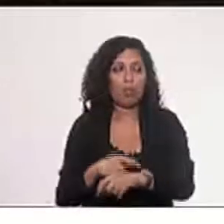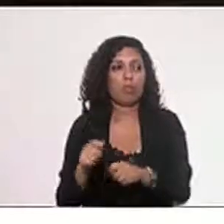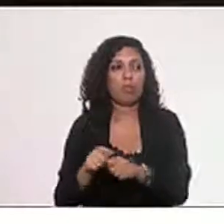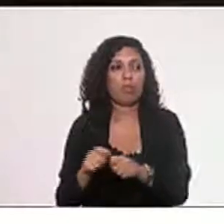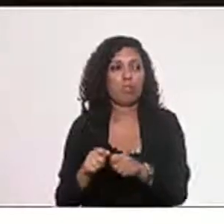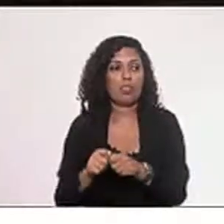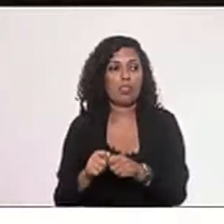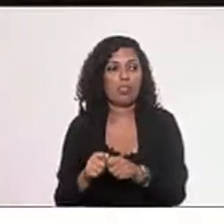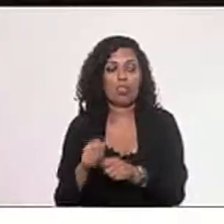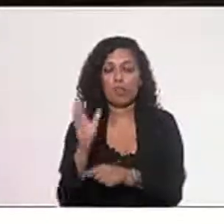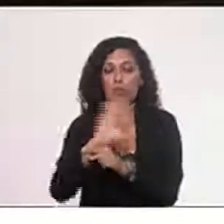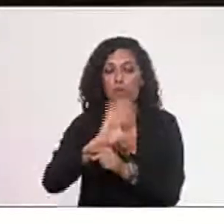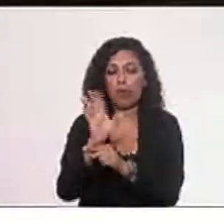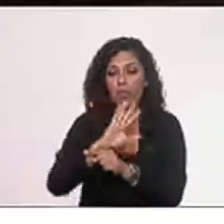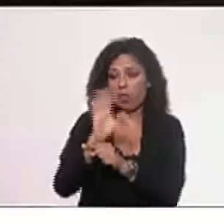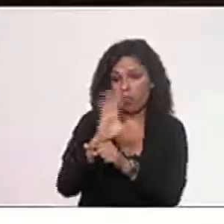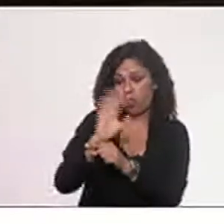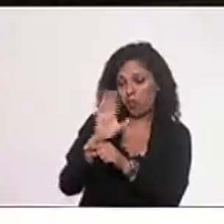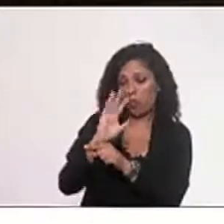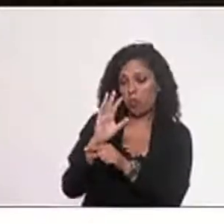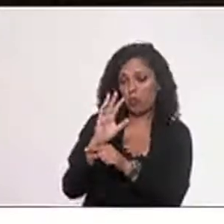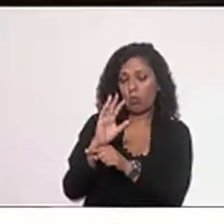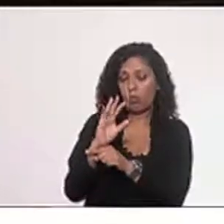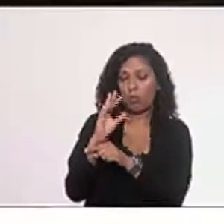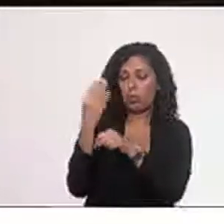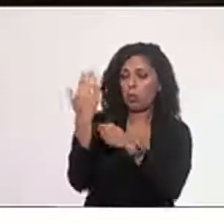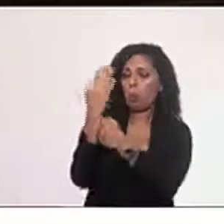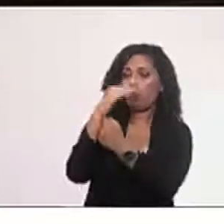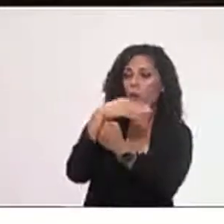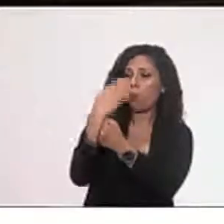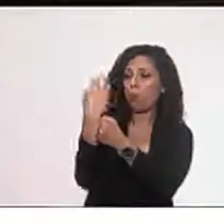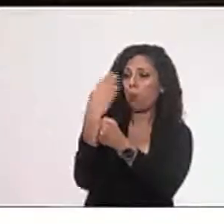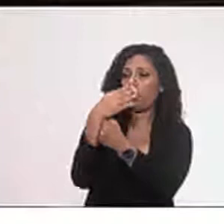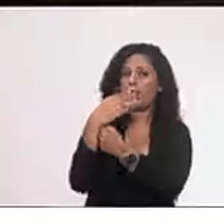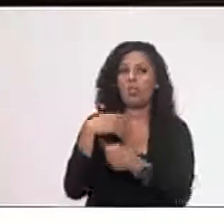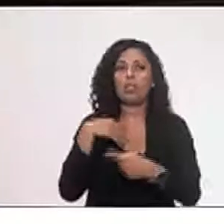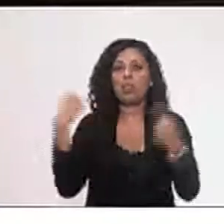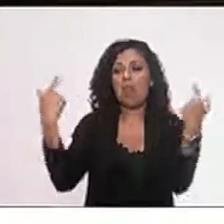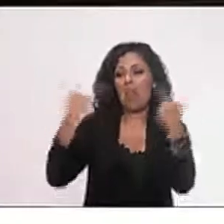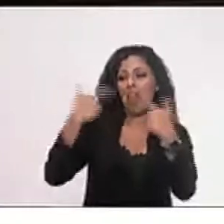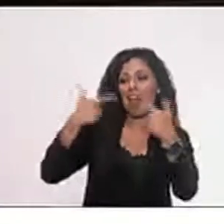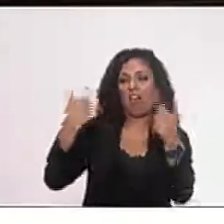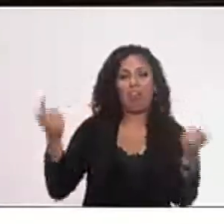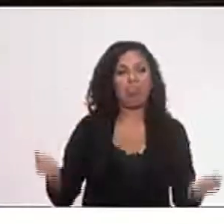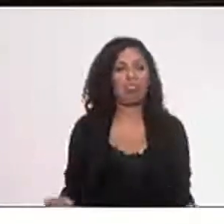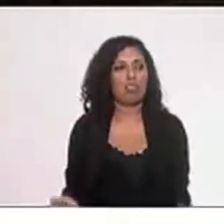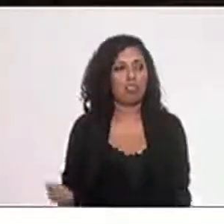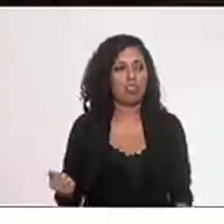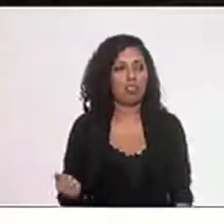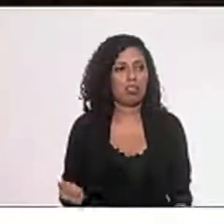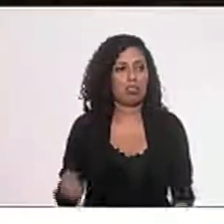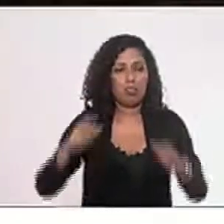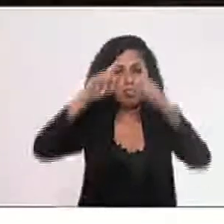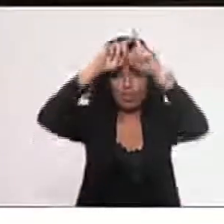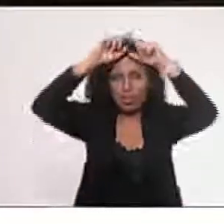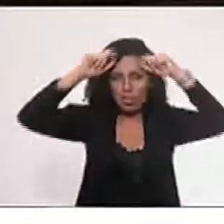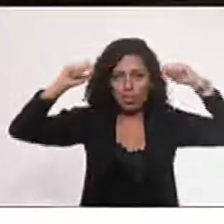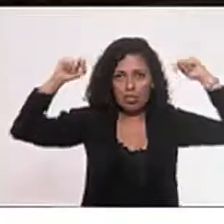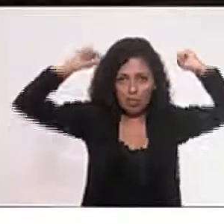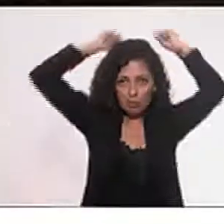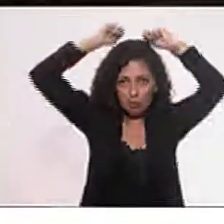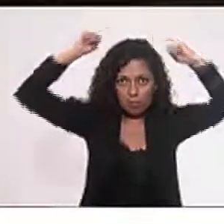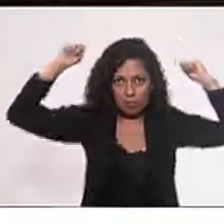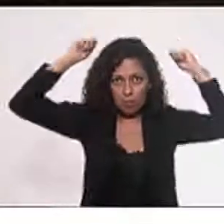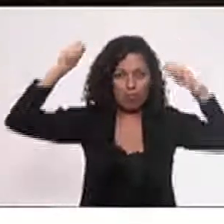vídeos autopromocionais estilo porta dos fundos se fantasiando de rambo e